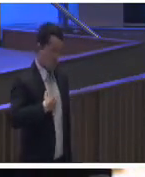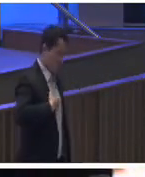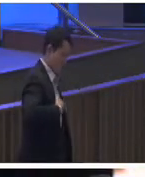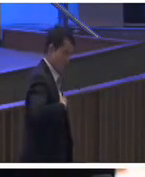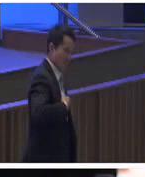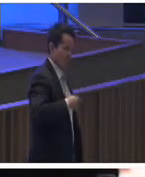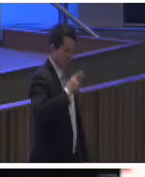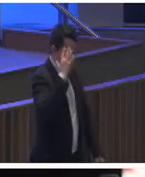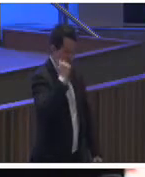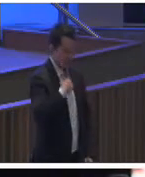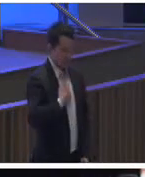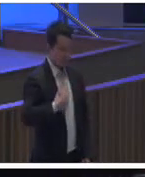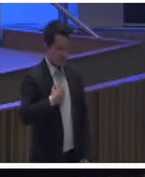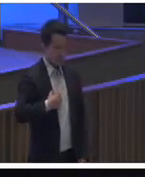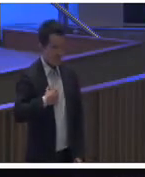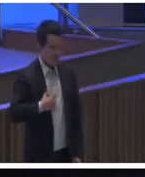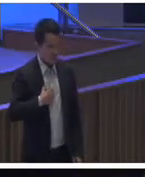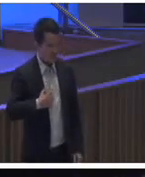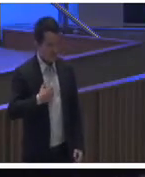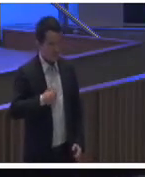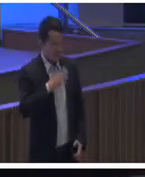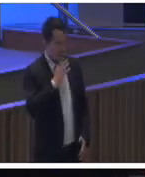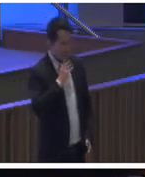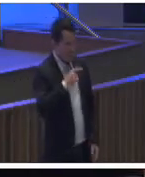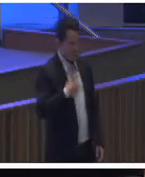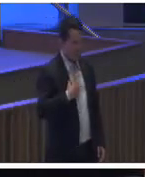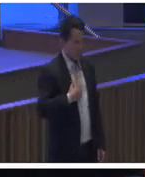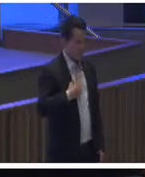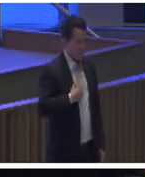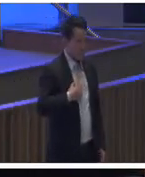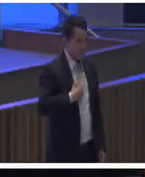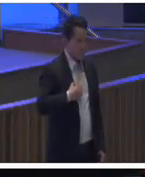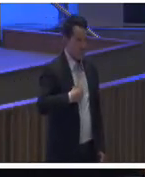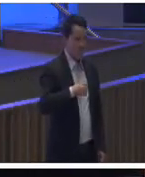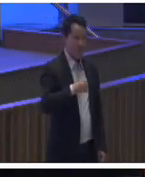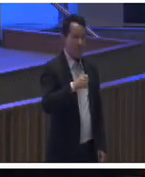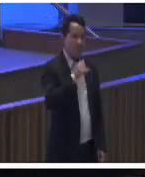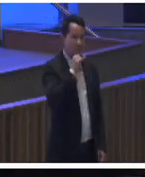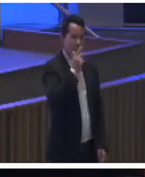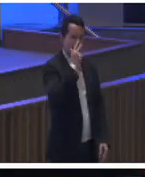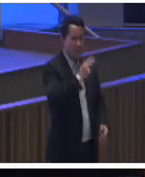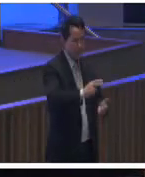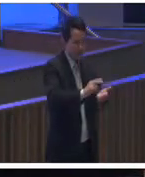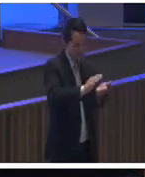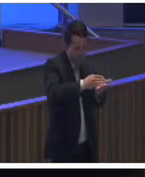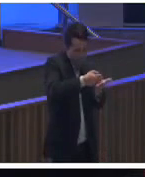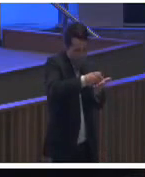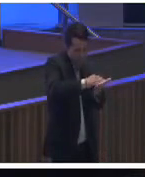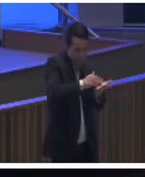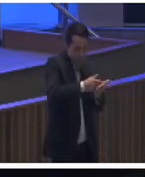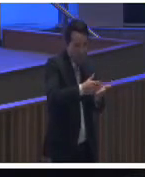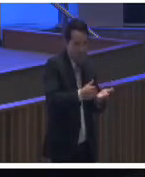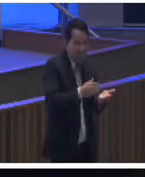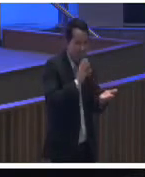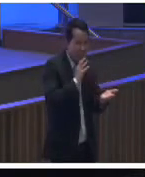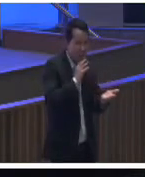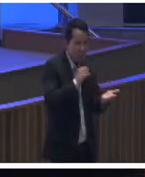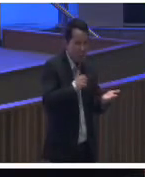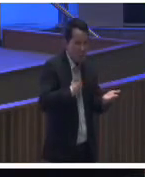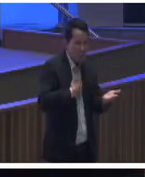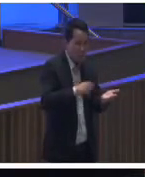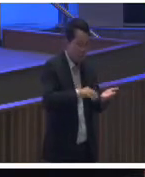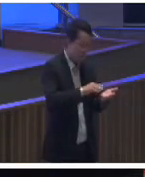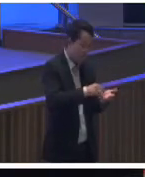que é rançoso, né? Manteiga rançosa, já viu? Ela tem cara de manteiga, tem cheiro de manteiga, mas quando você põe na boca, ela tem um gosto